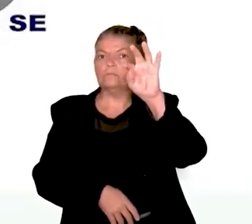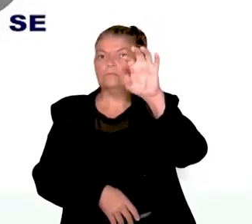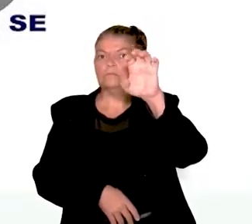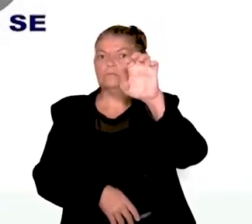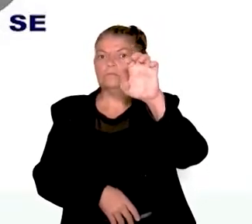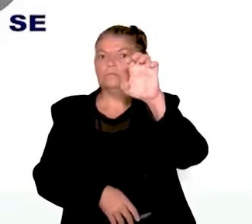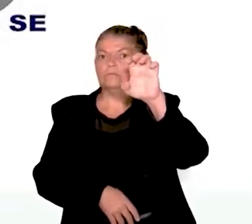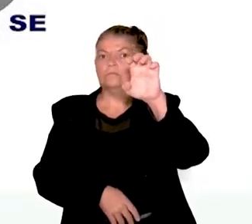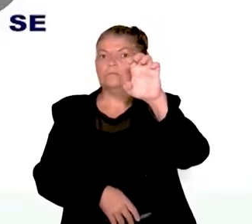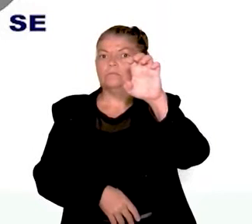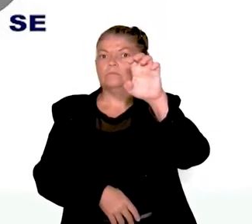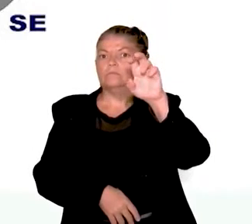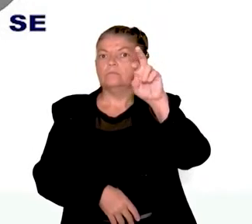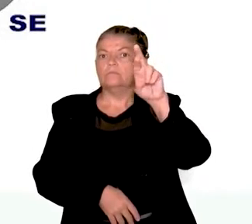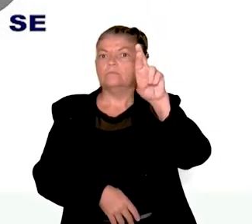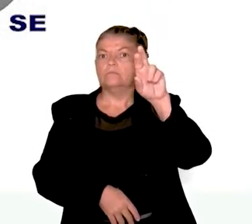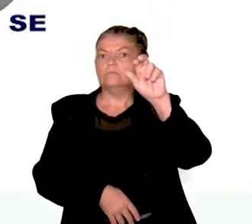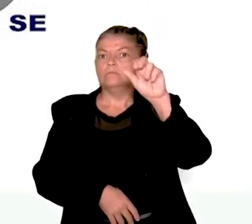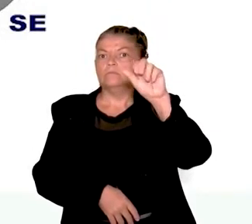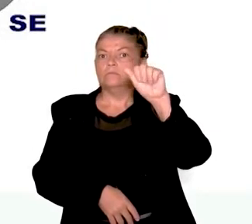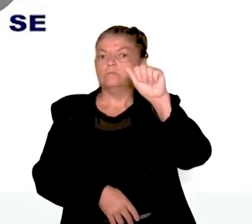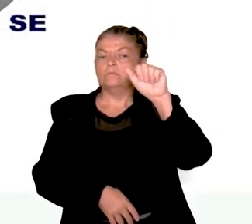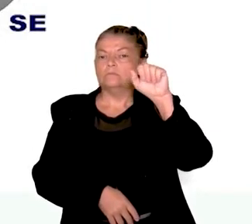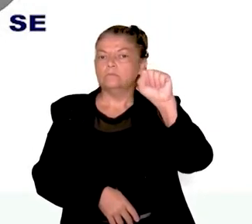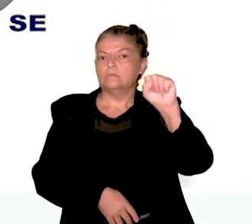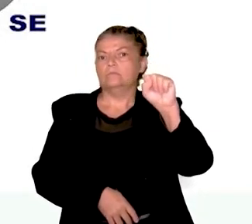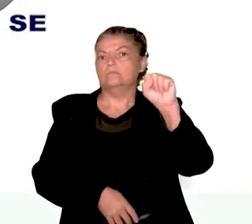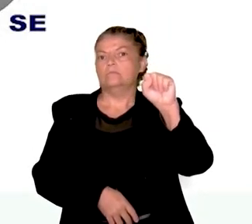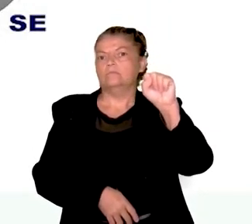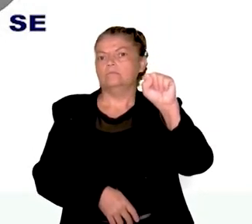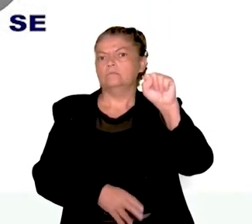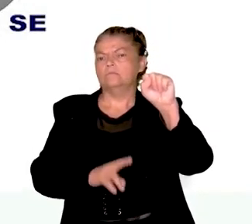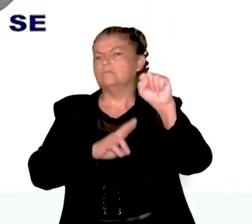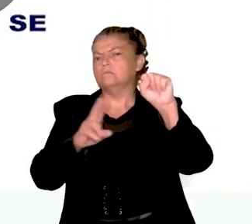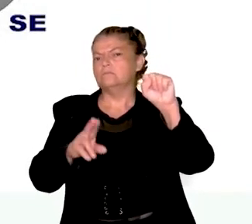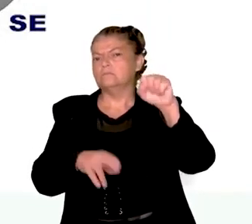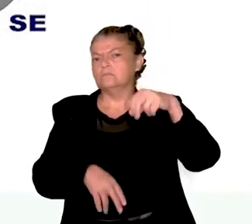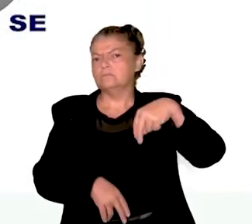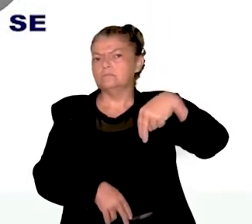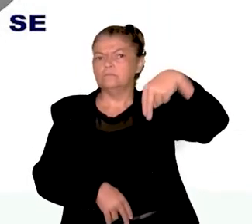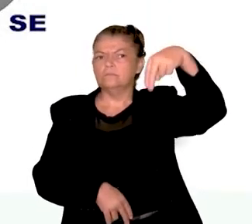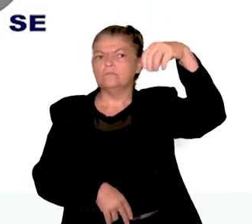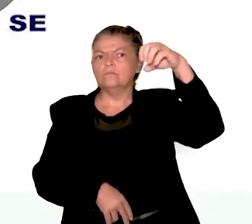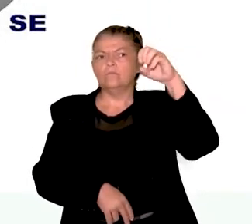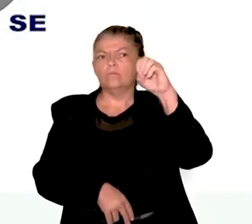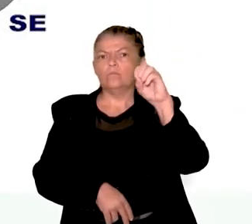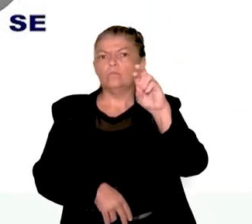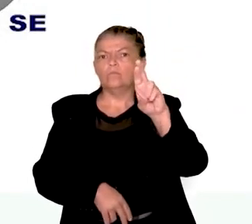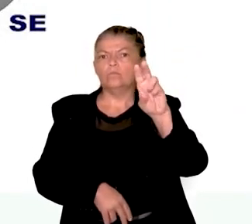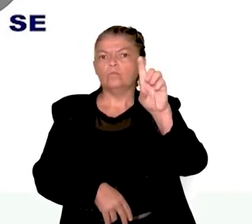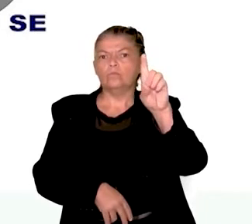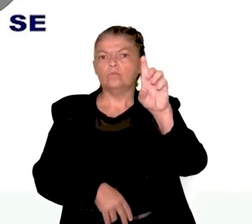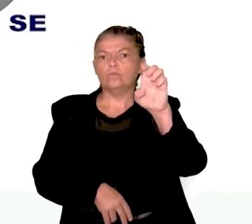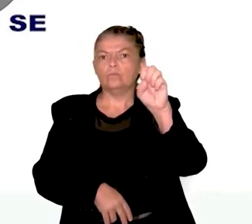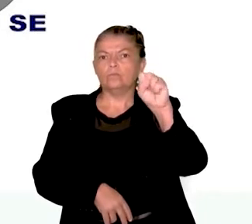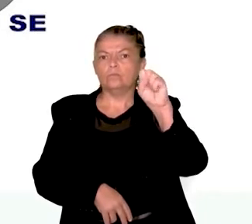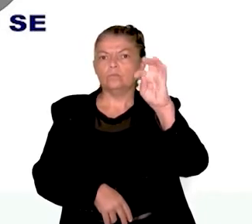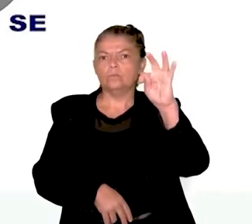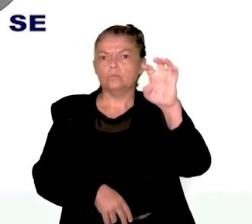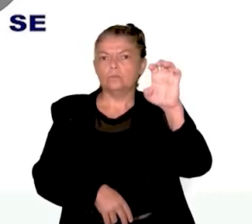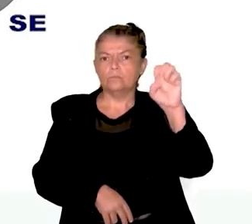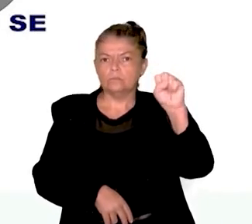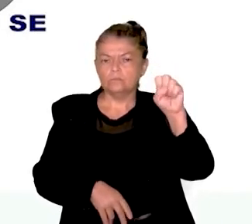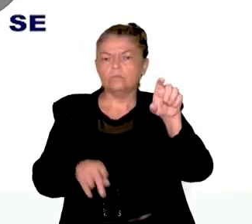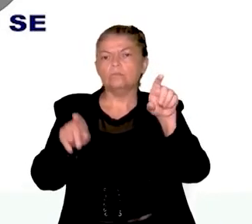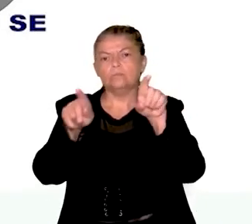norte se origina um ponto colateral chamado nordeste. Entre o leste e o sul, entre um ponto